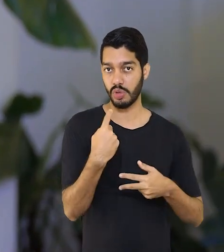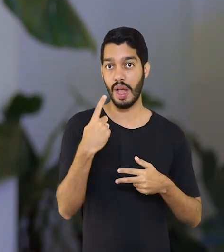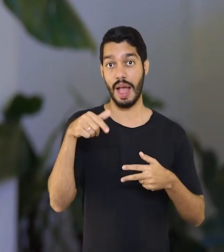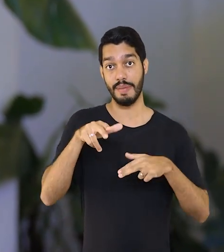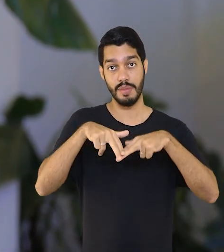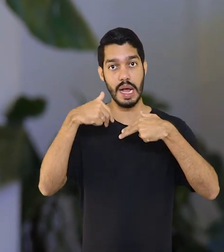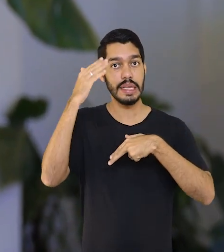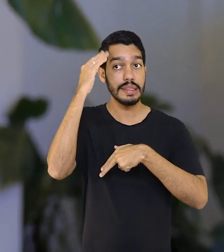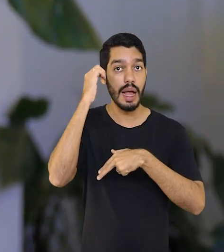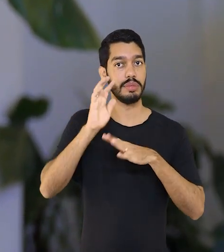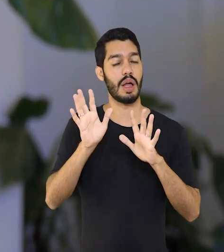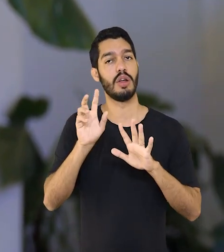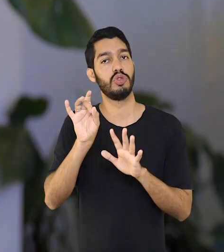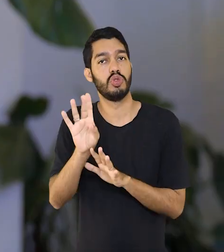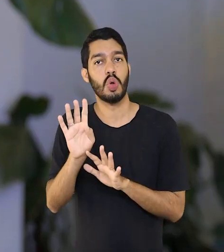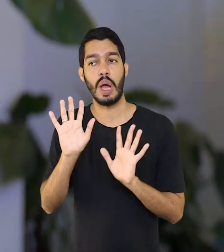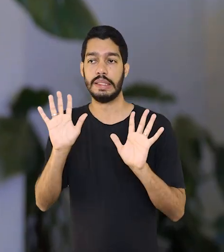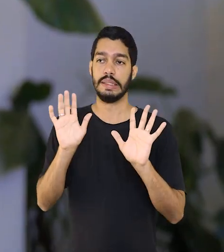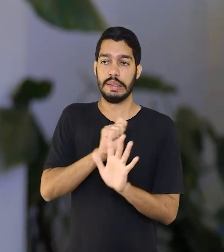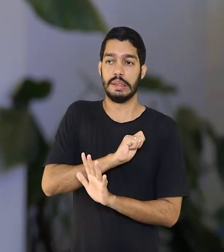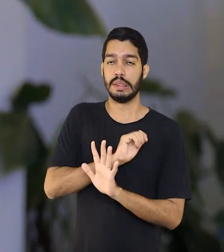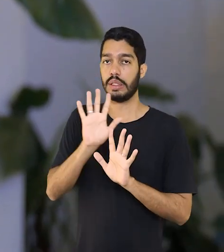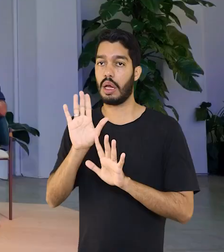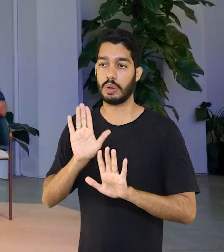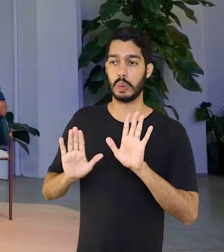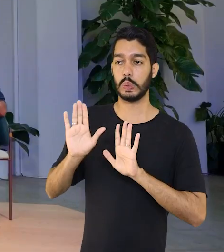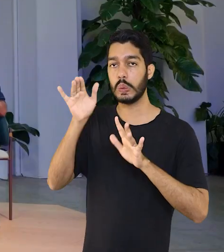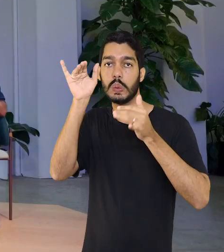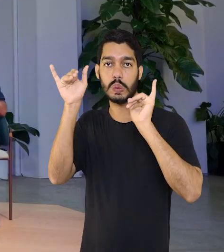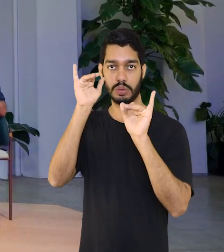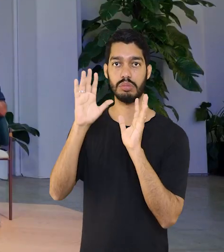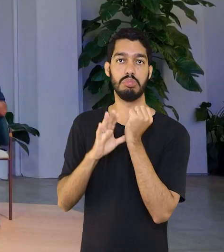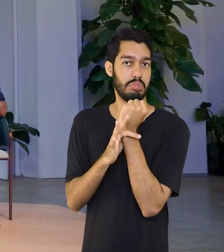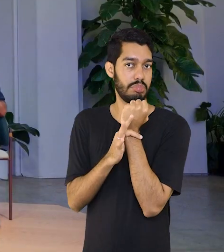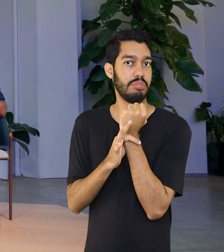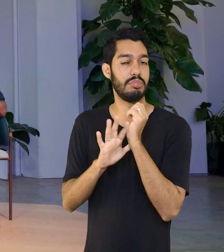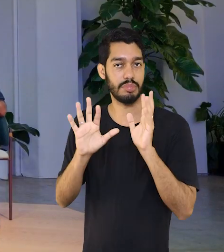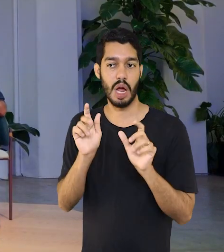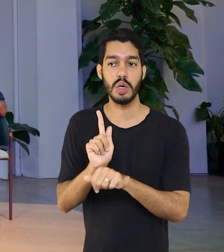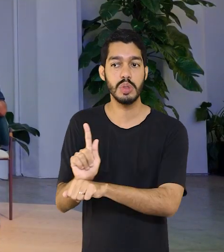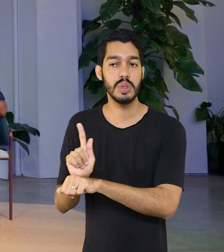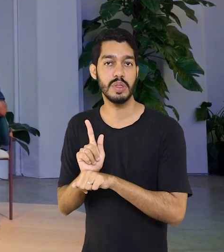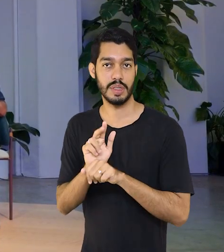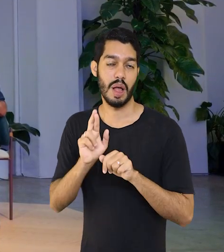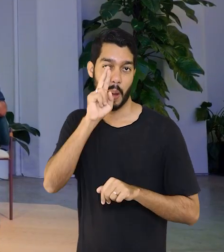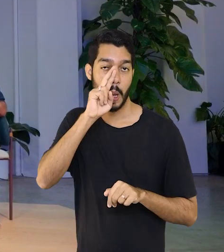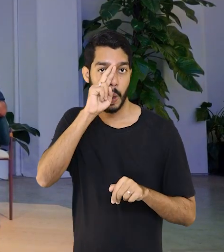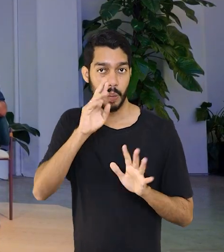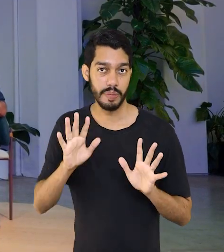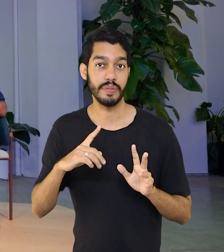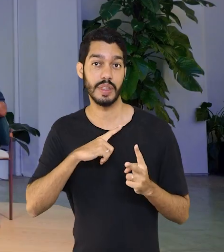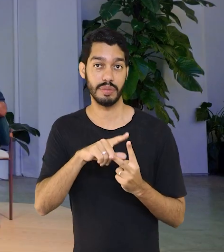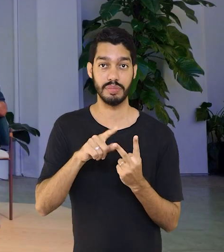a gente sabia, era o princípio da precaução, no texto. O princípio da precaução é gestão de risco.